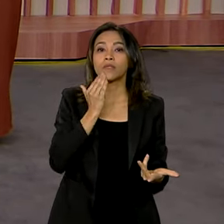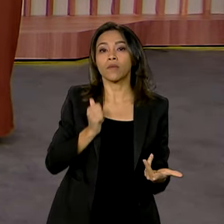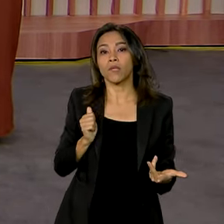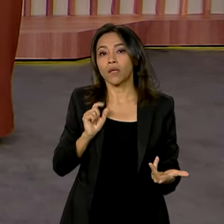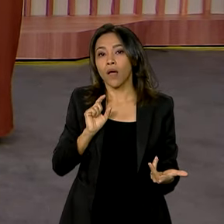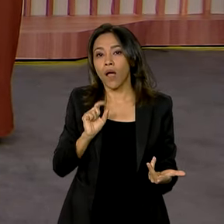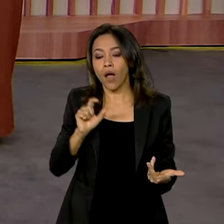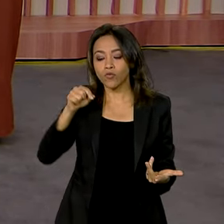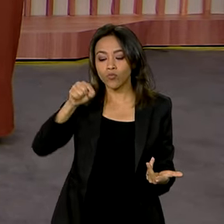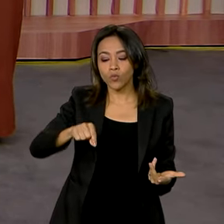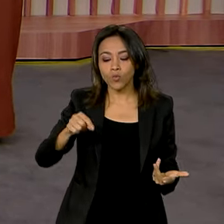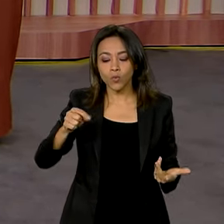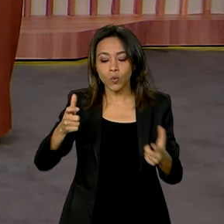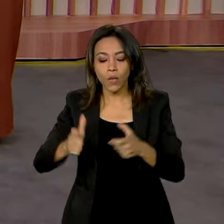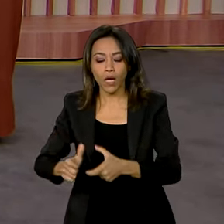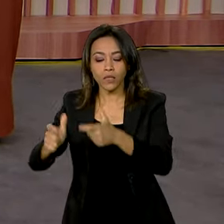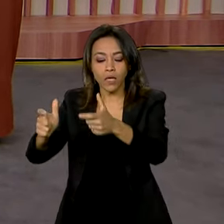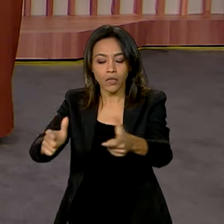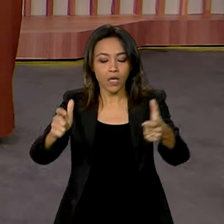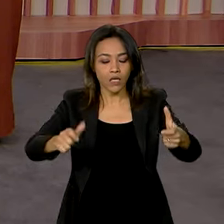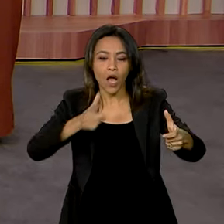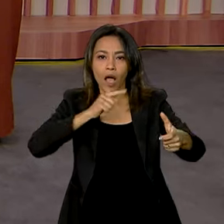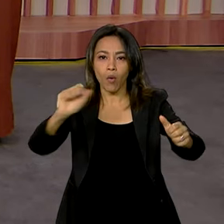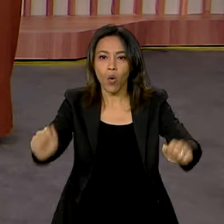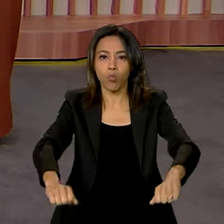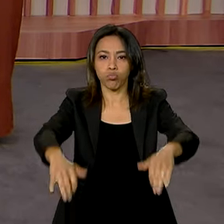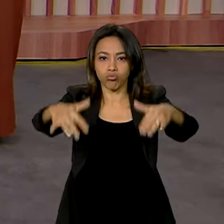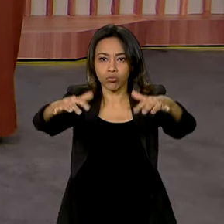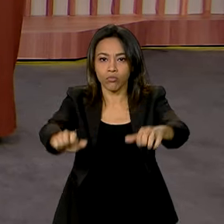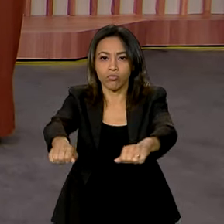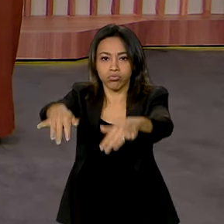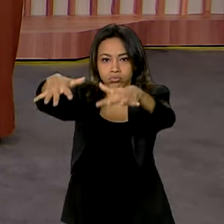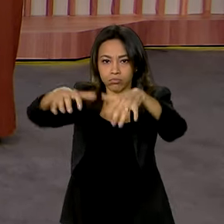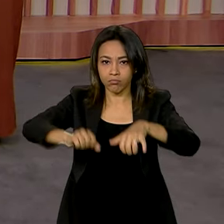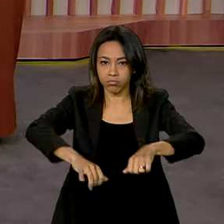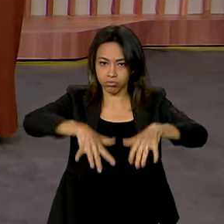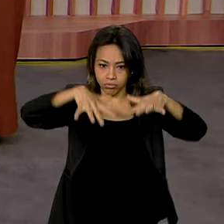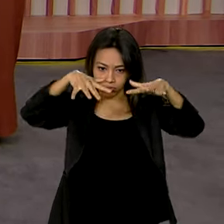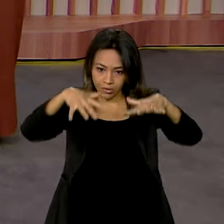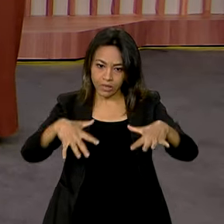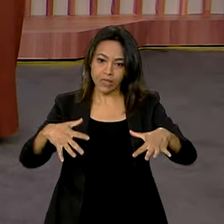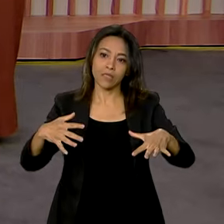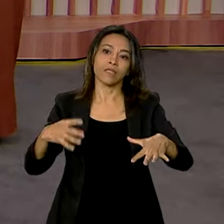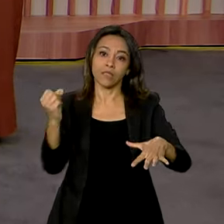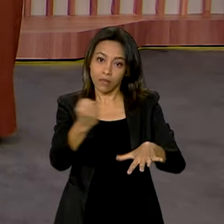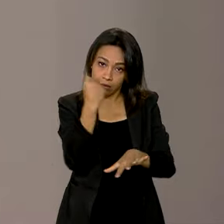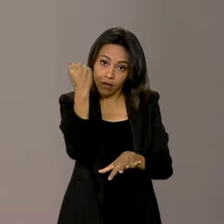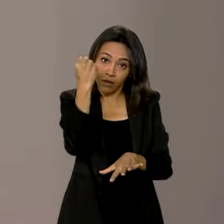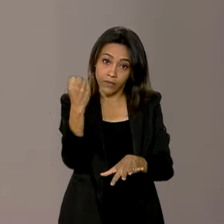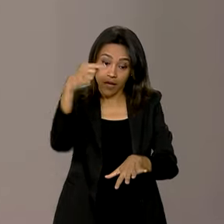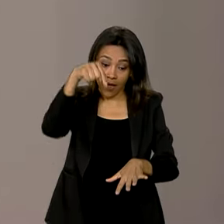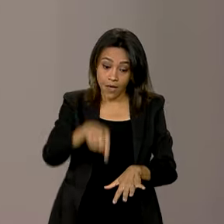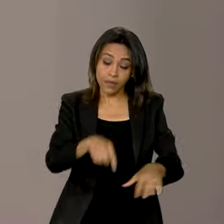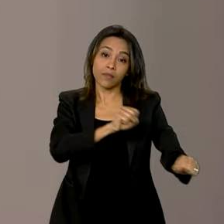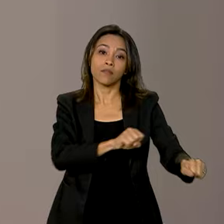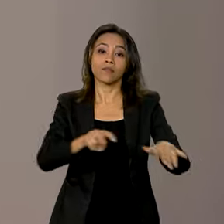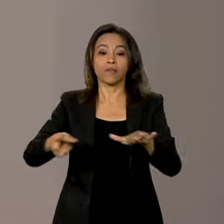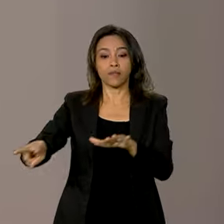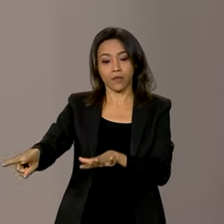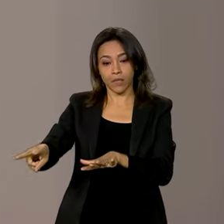esses pontos, onde estão as enchentes, onde estão mais caóticos. Um outro assunto que a gente falou, essa semana, era para